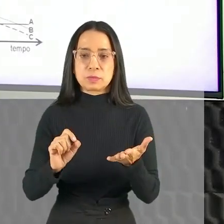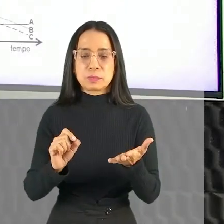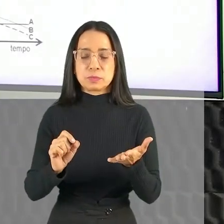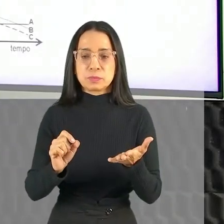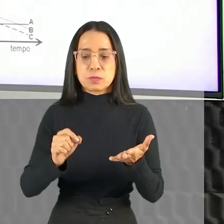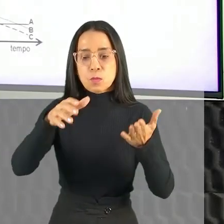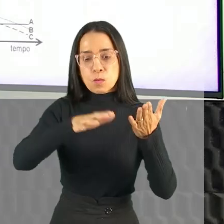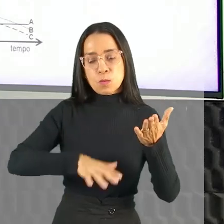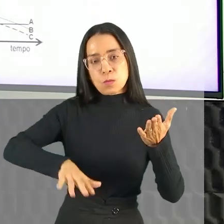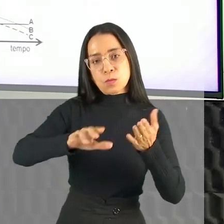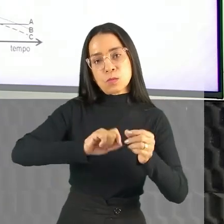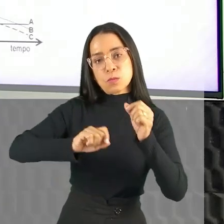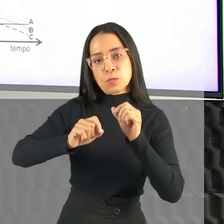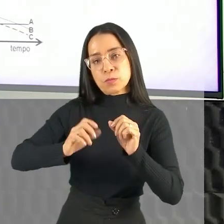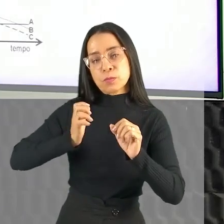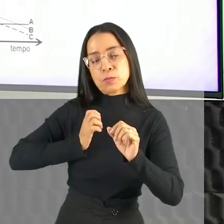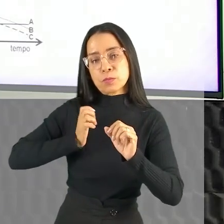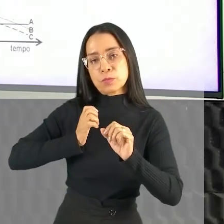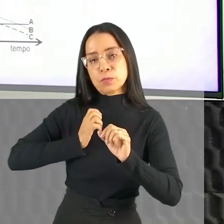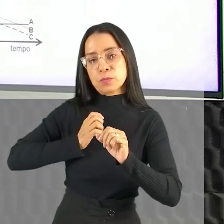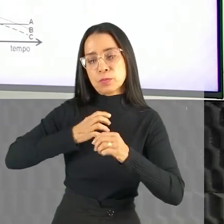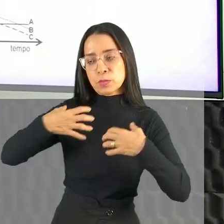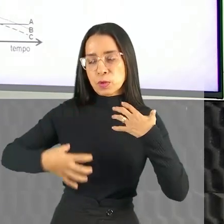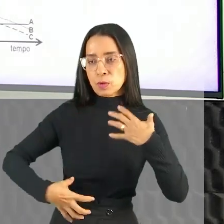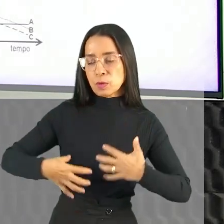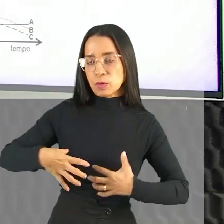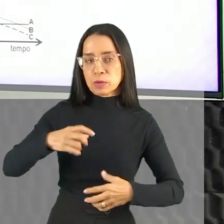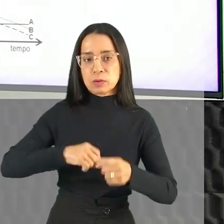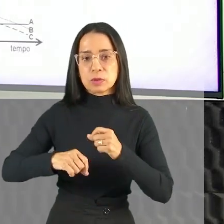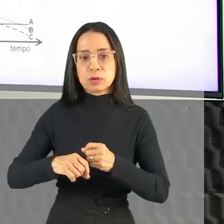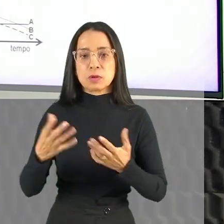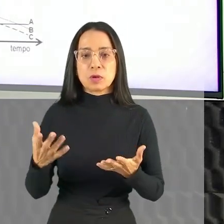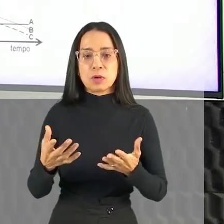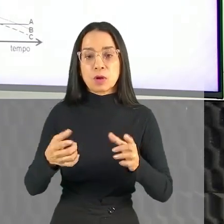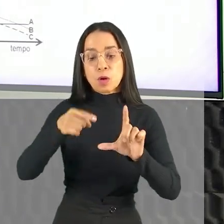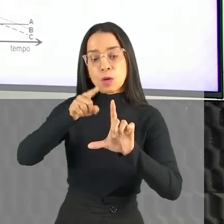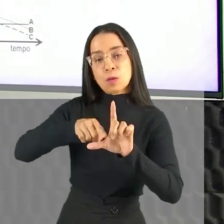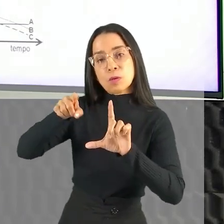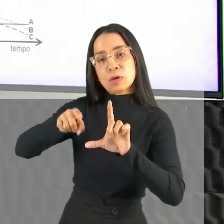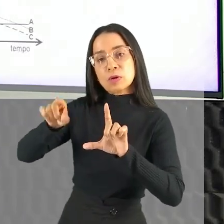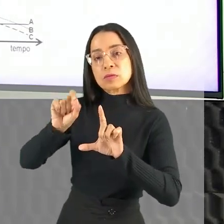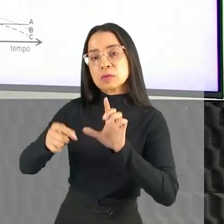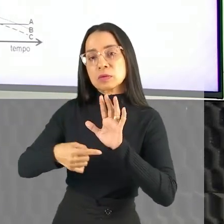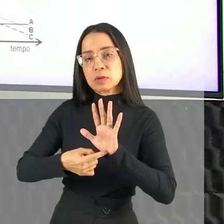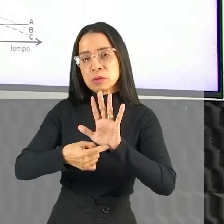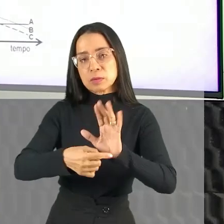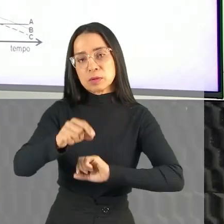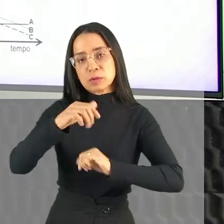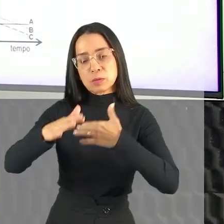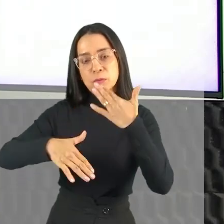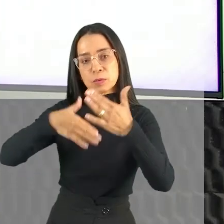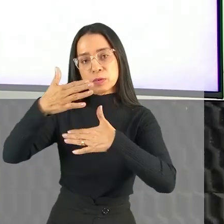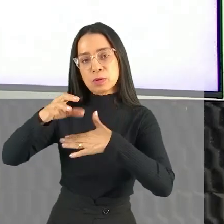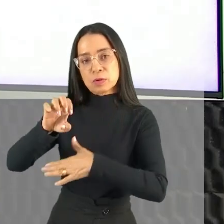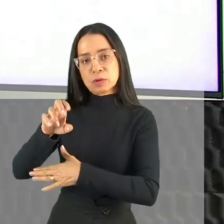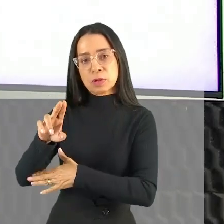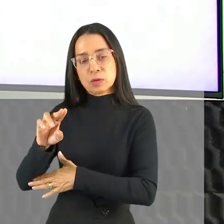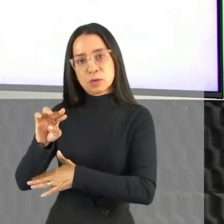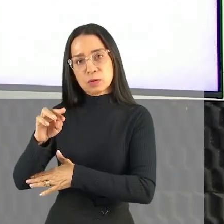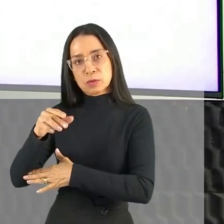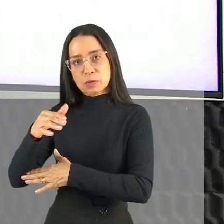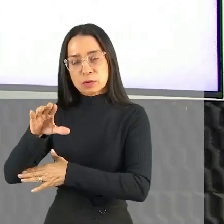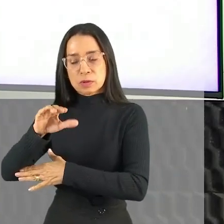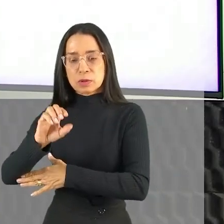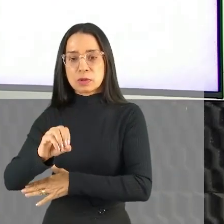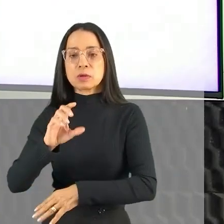O gráfico que representa o processo de eutrofização é... Então, olha só, ele está falando aqui